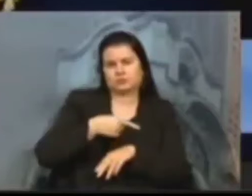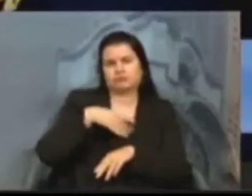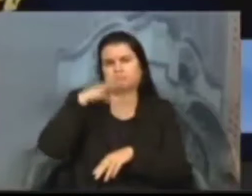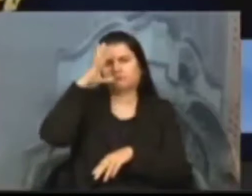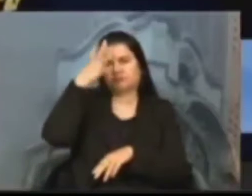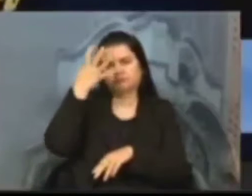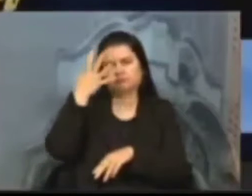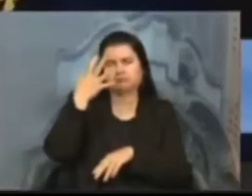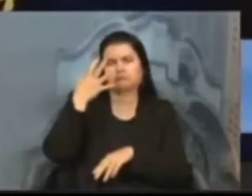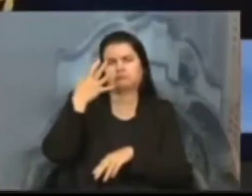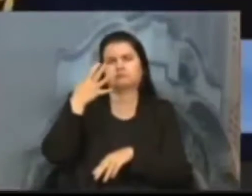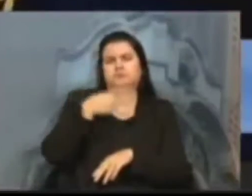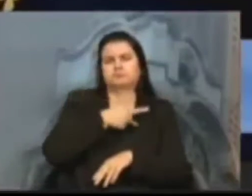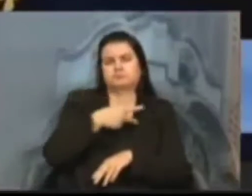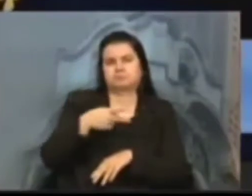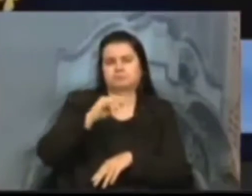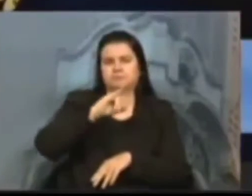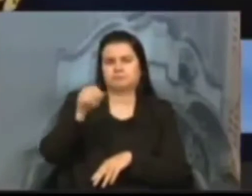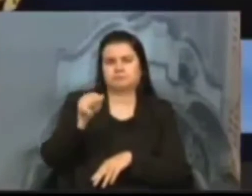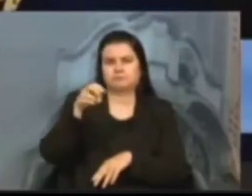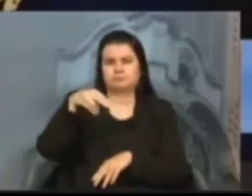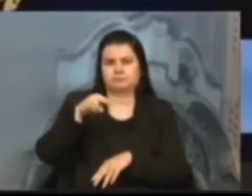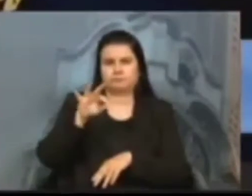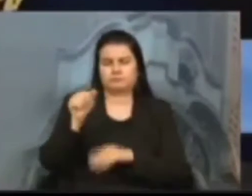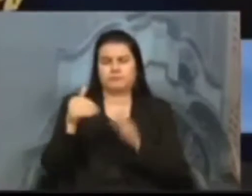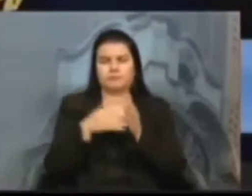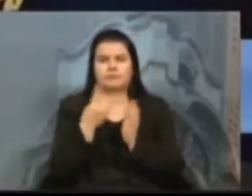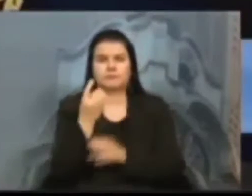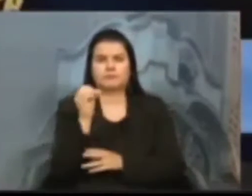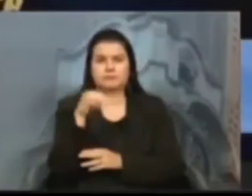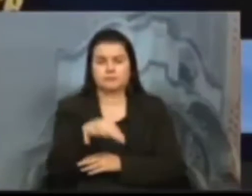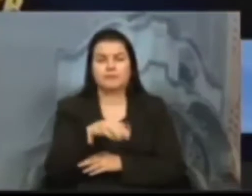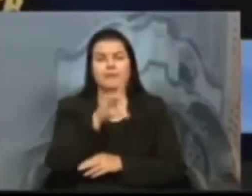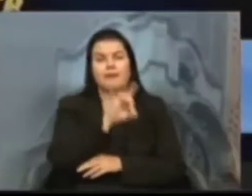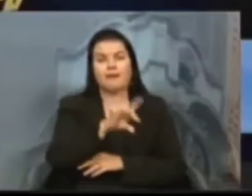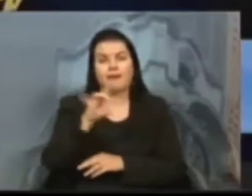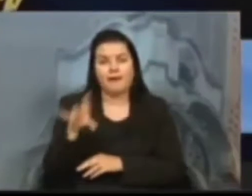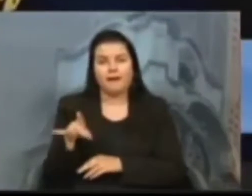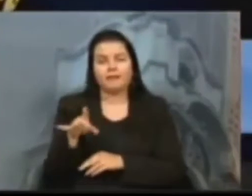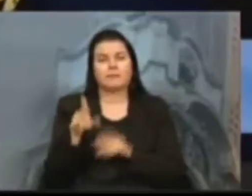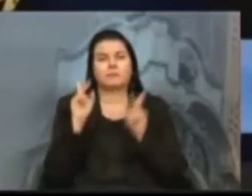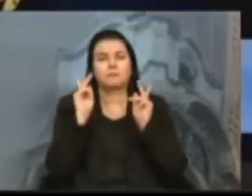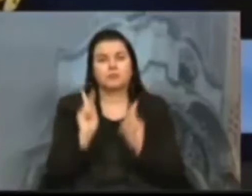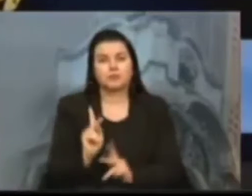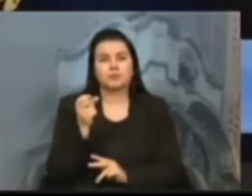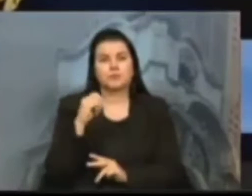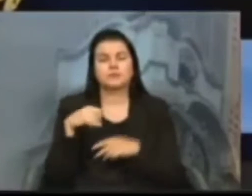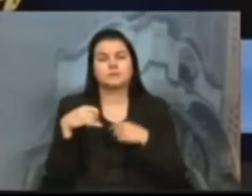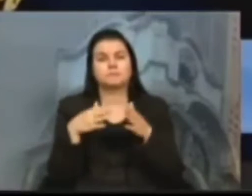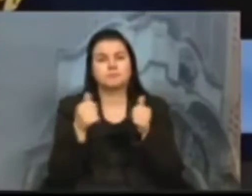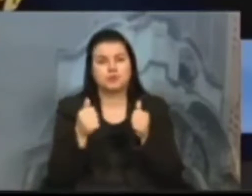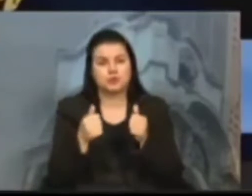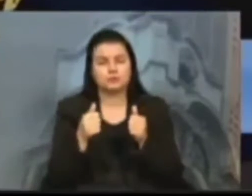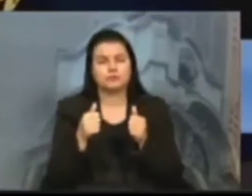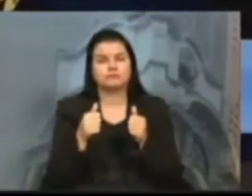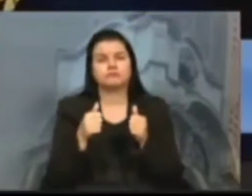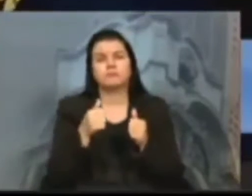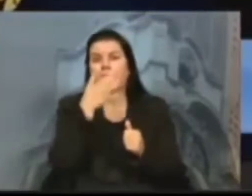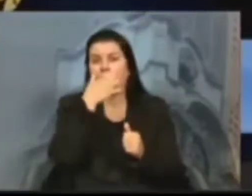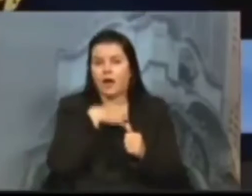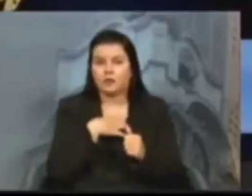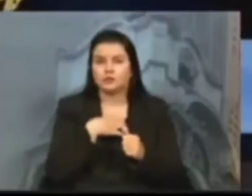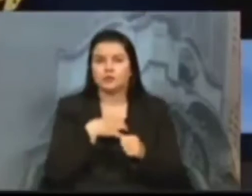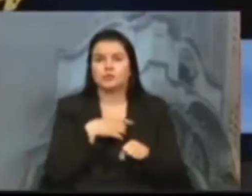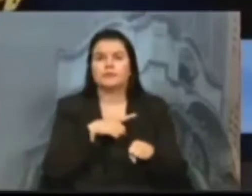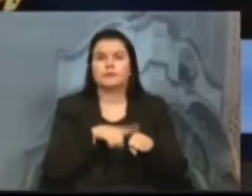Janta. Por uma única vez a cada membro da comissão que as requerer, sendo que as vistas ao processo interrompem o prazo